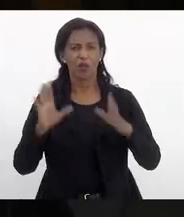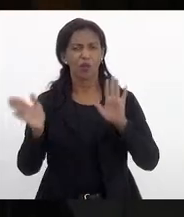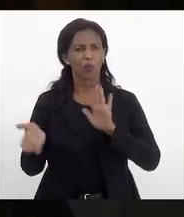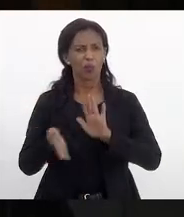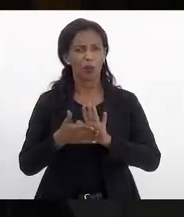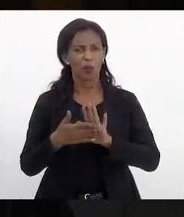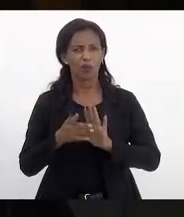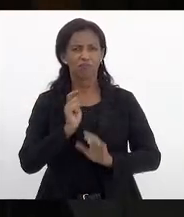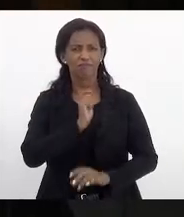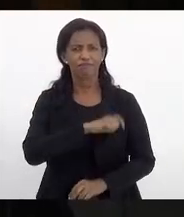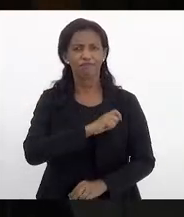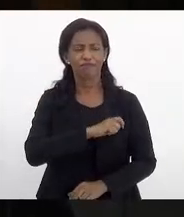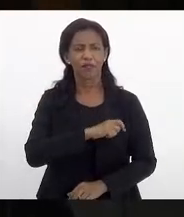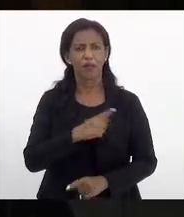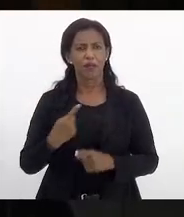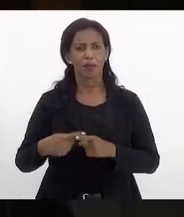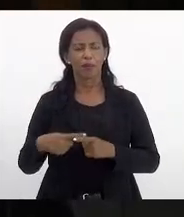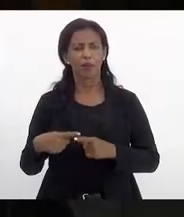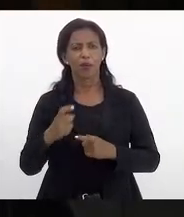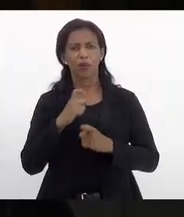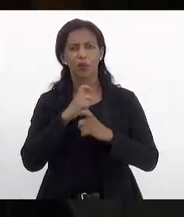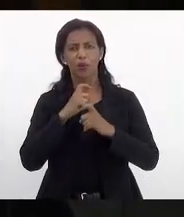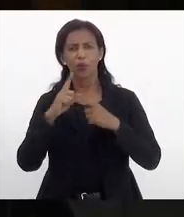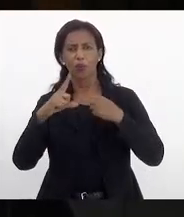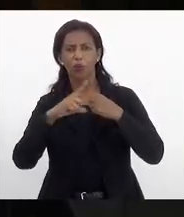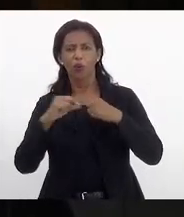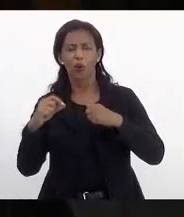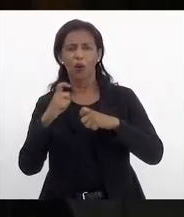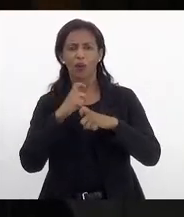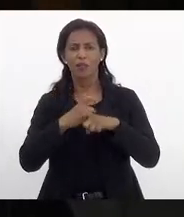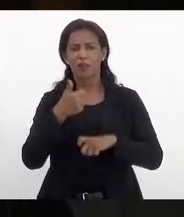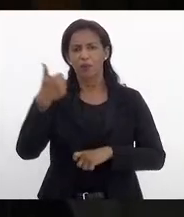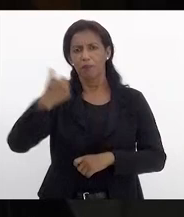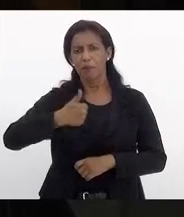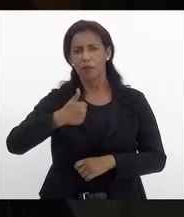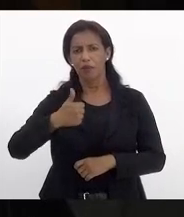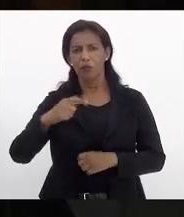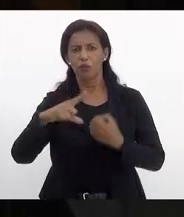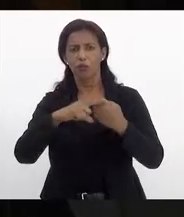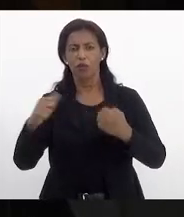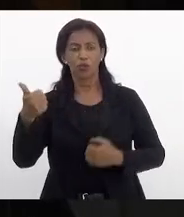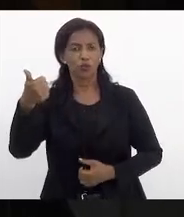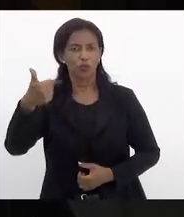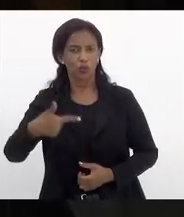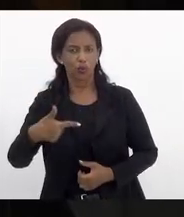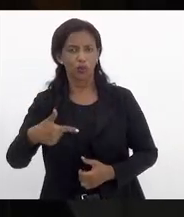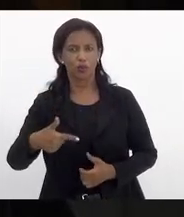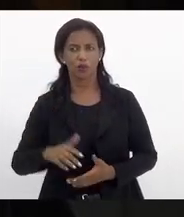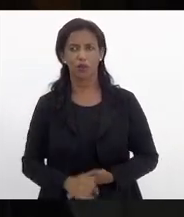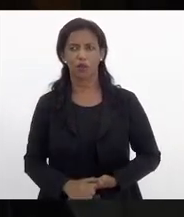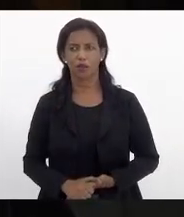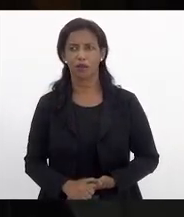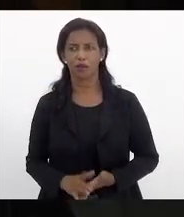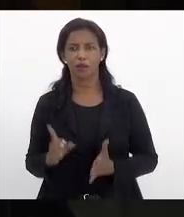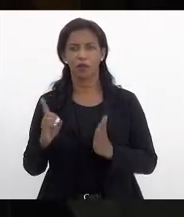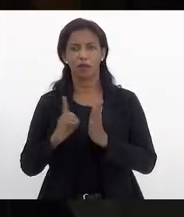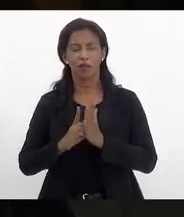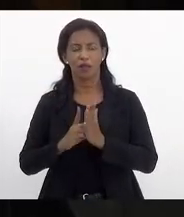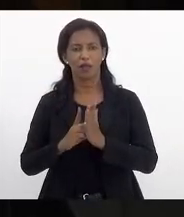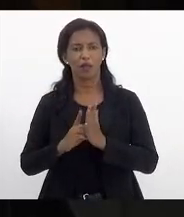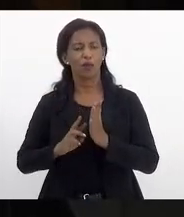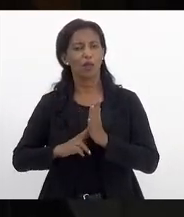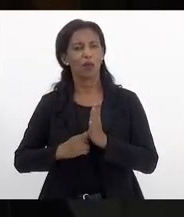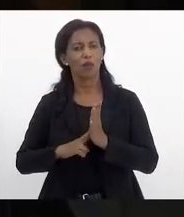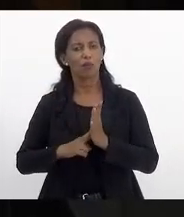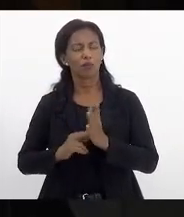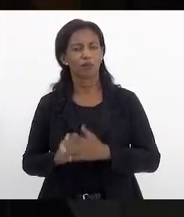maldades, porque no inciso 1º do artigo 12 do decreto